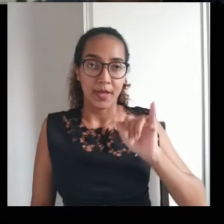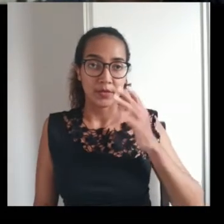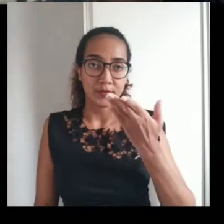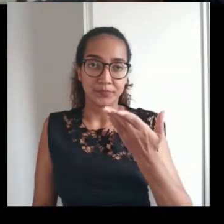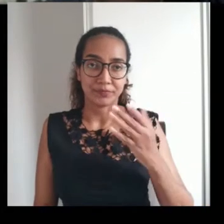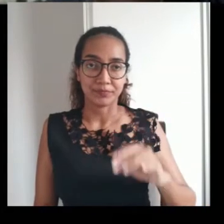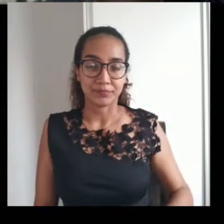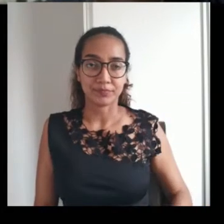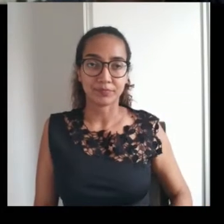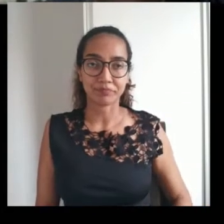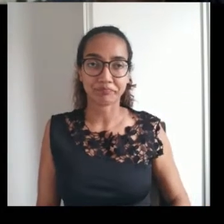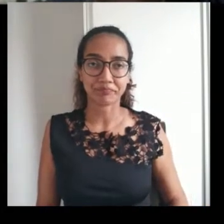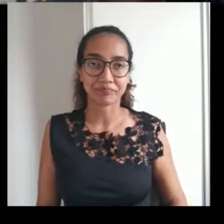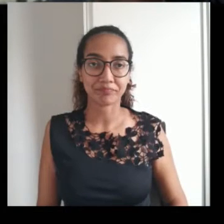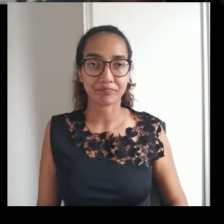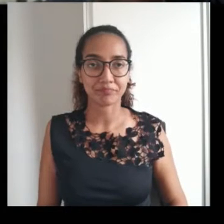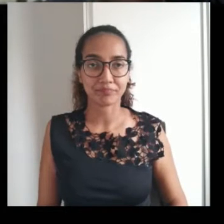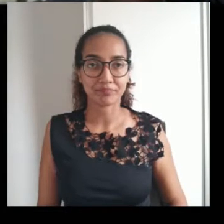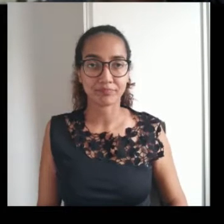certo?